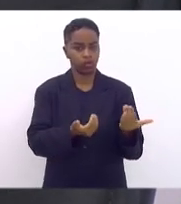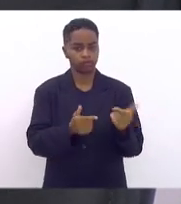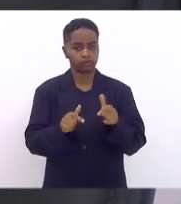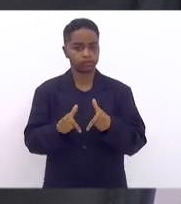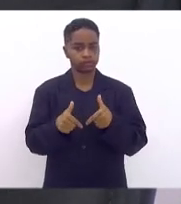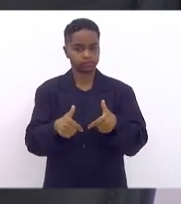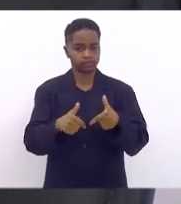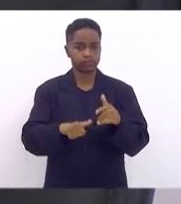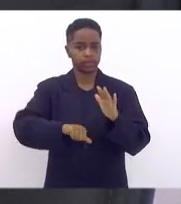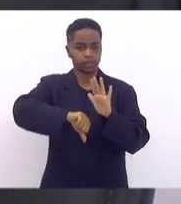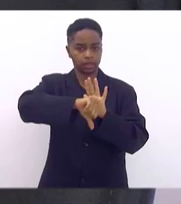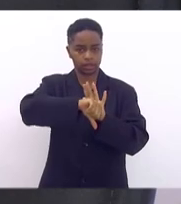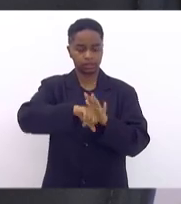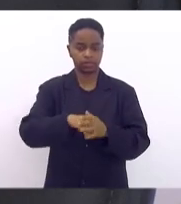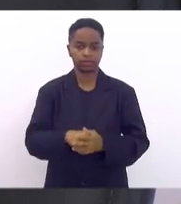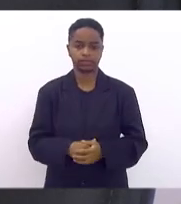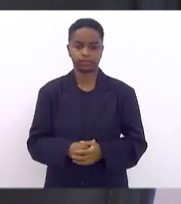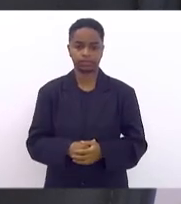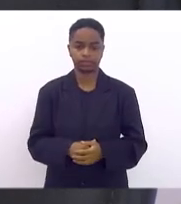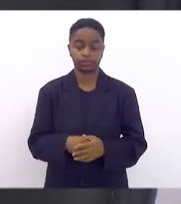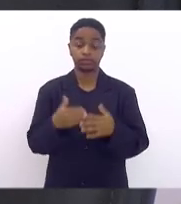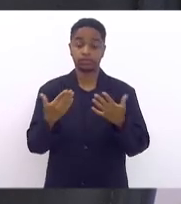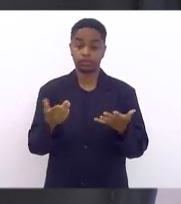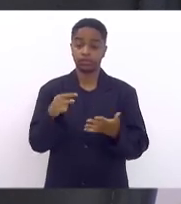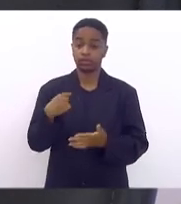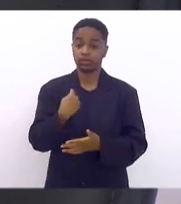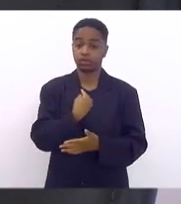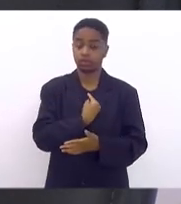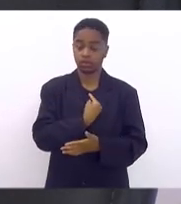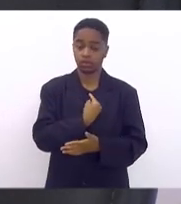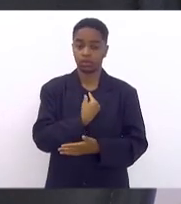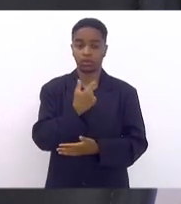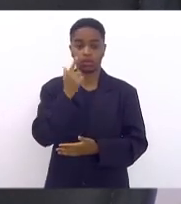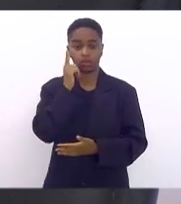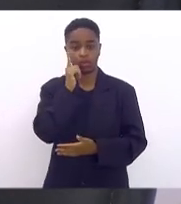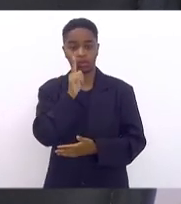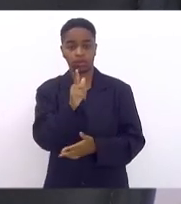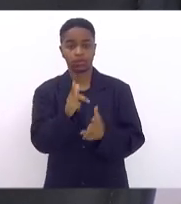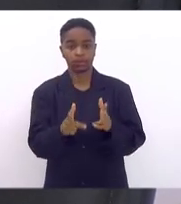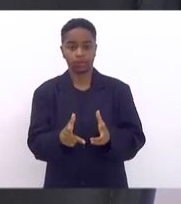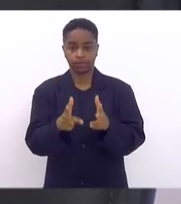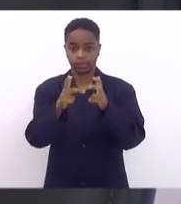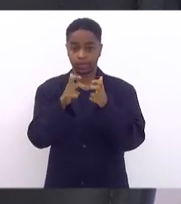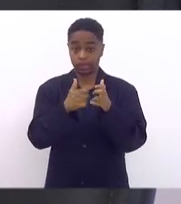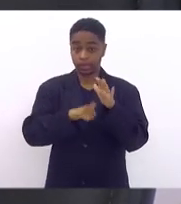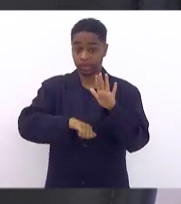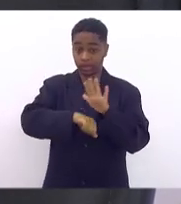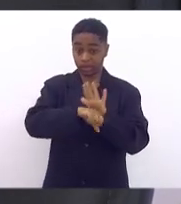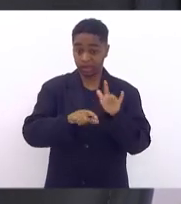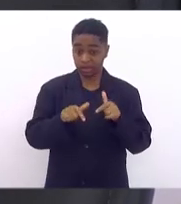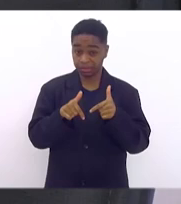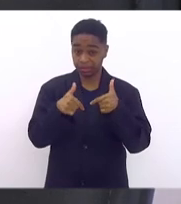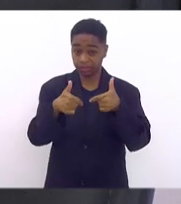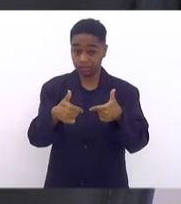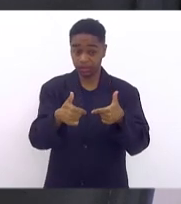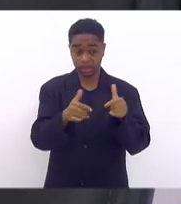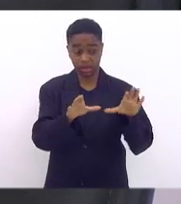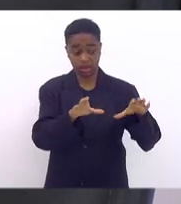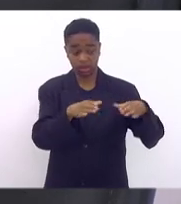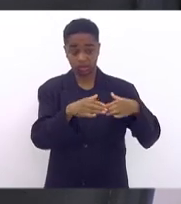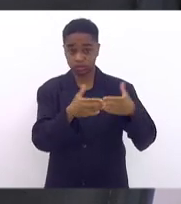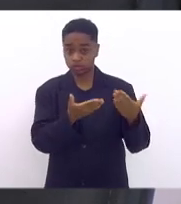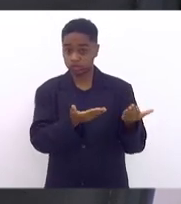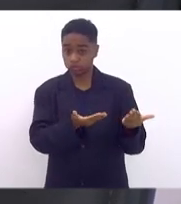desse delito. E aí a gente consegue olhar a prática do delito pelo jovem, né,